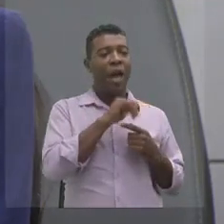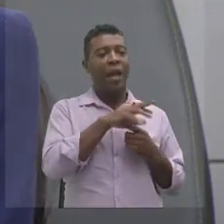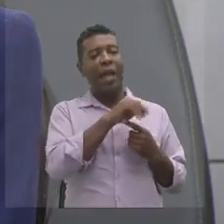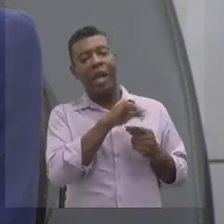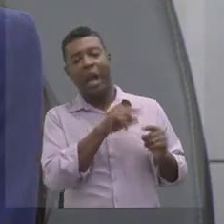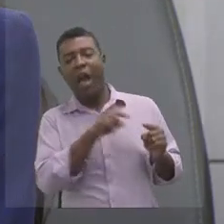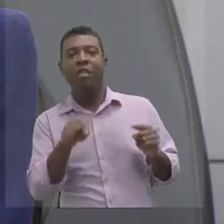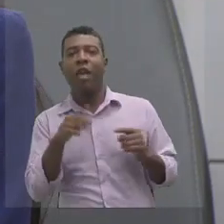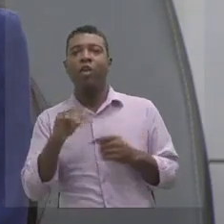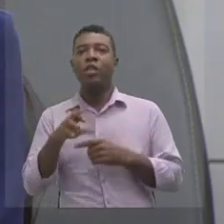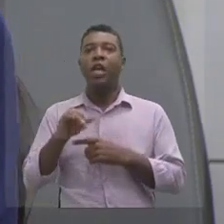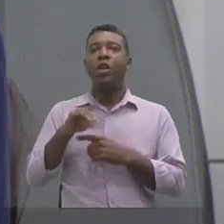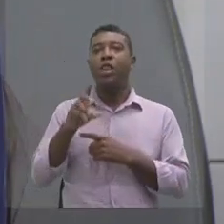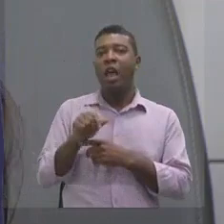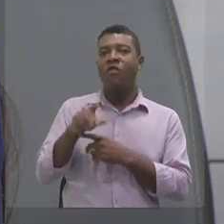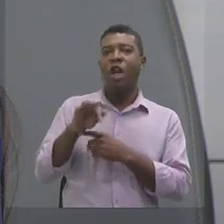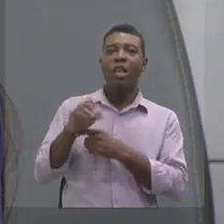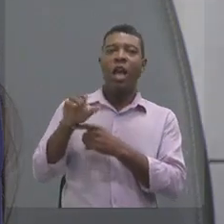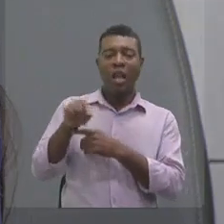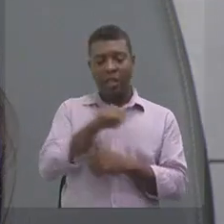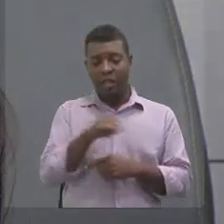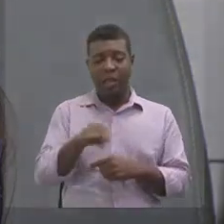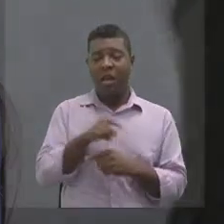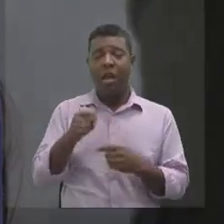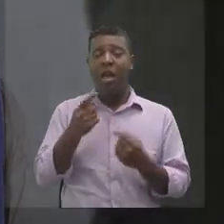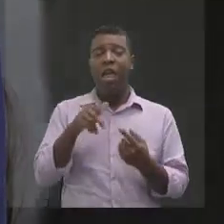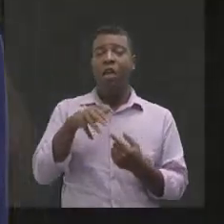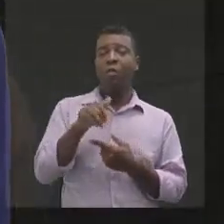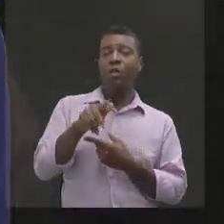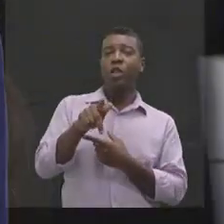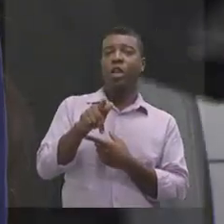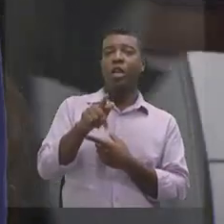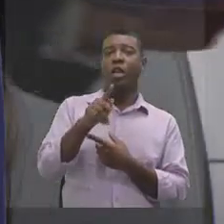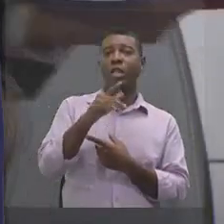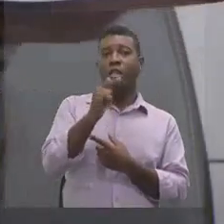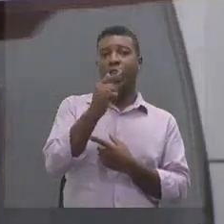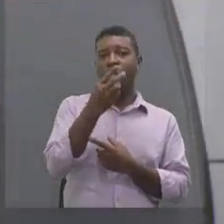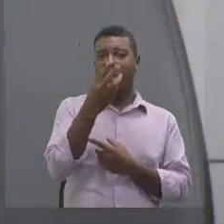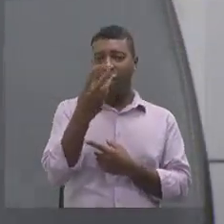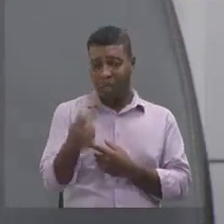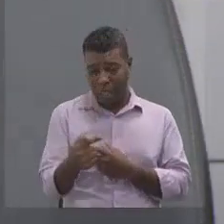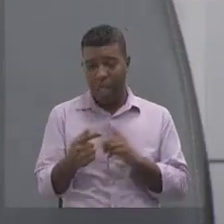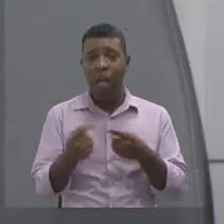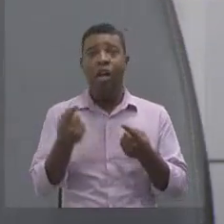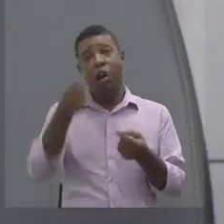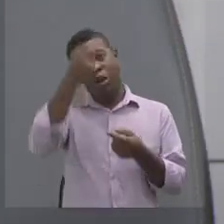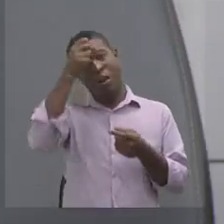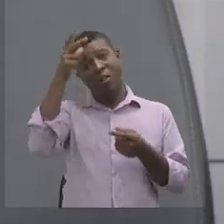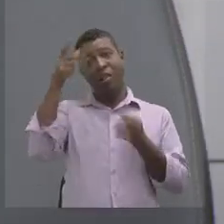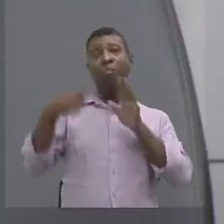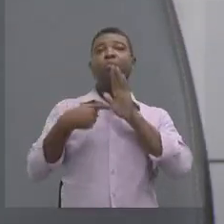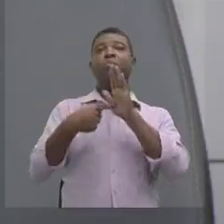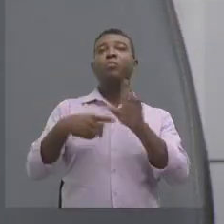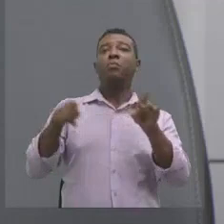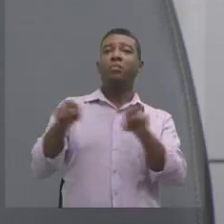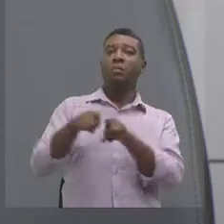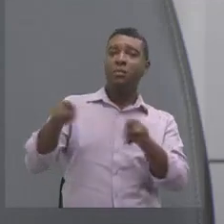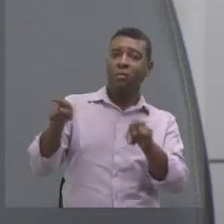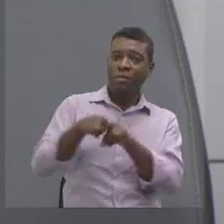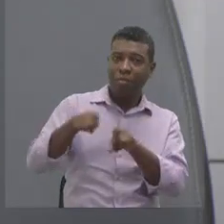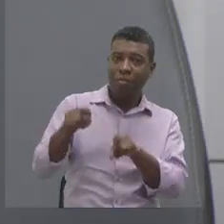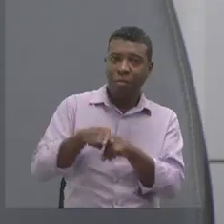Foi um momento em que o prefeito Adílio e o Alex vice-prefeito teve a oportunidade de apresentar também é esse